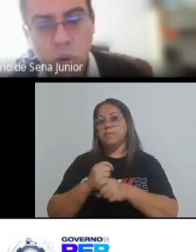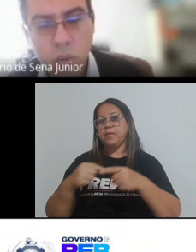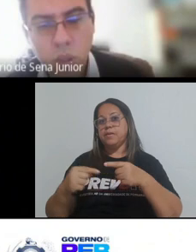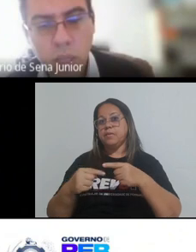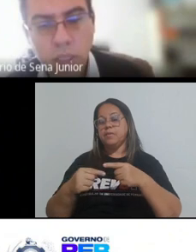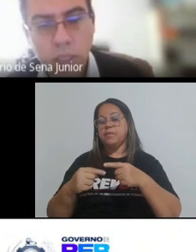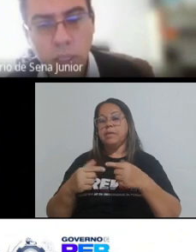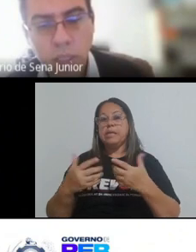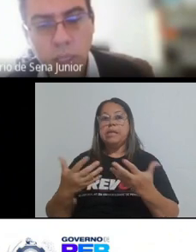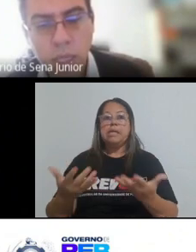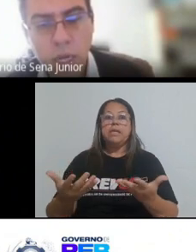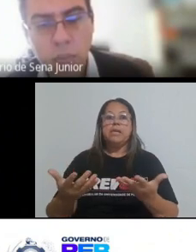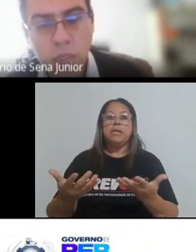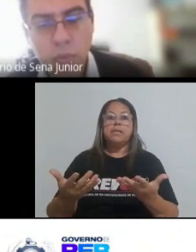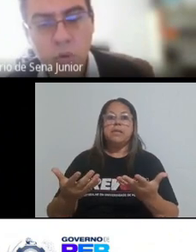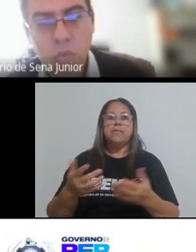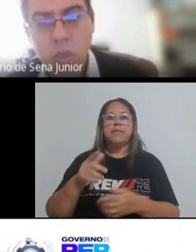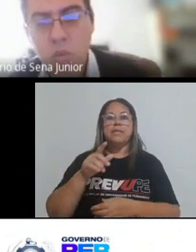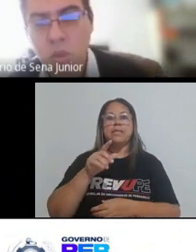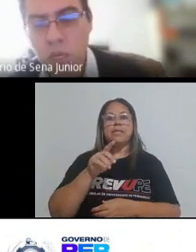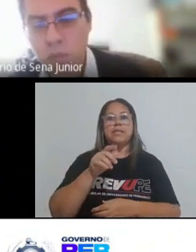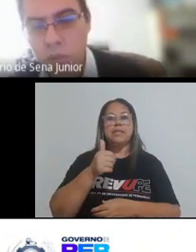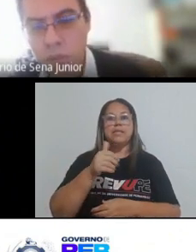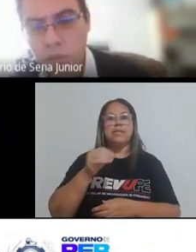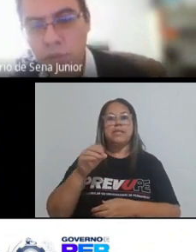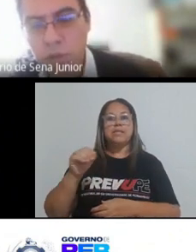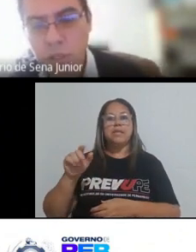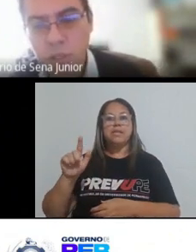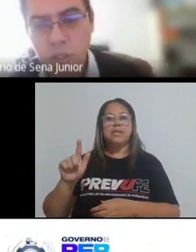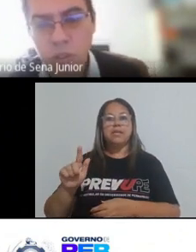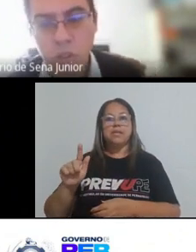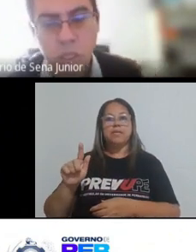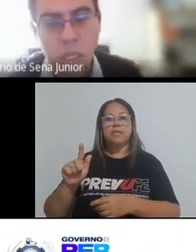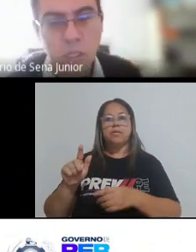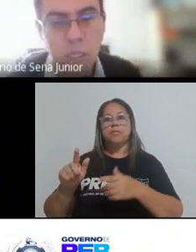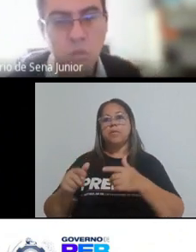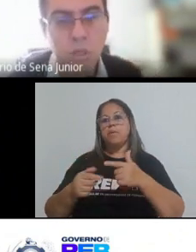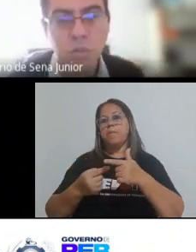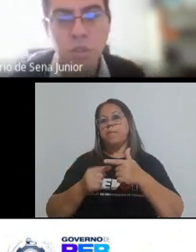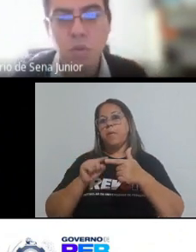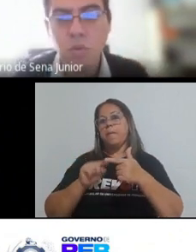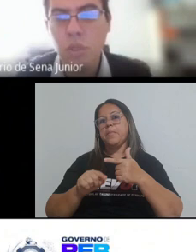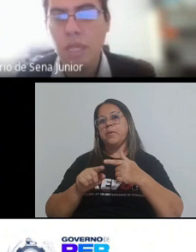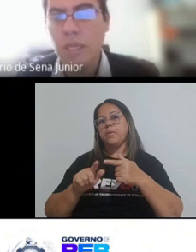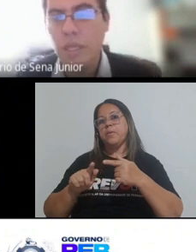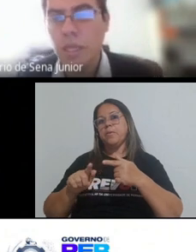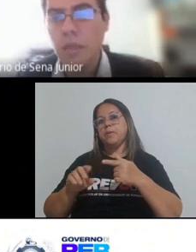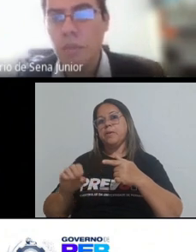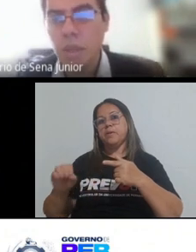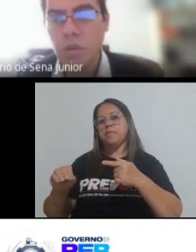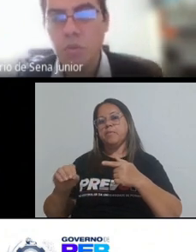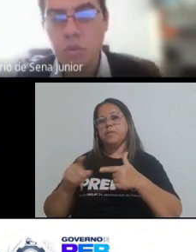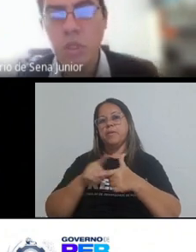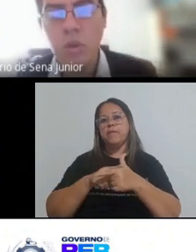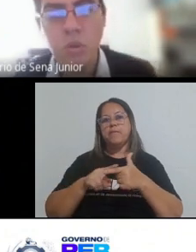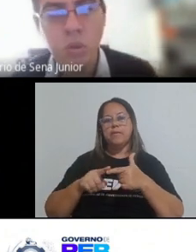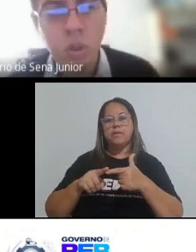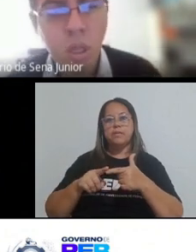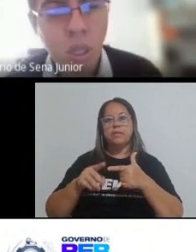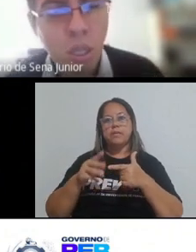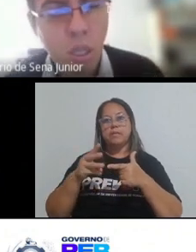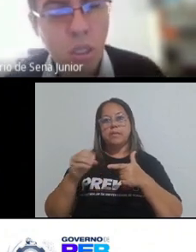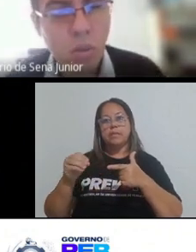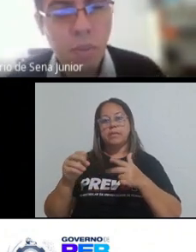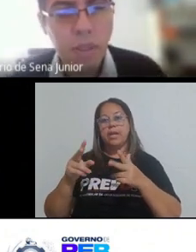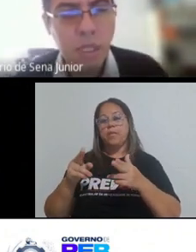Logo, é 100 gramas por mil gramas vezes 300 metros por segundo que dá 30 metros por segundo.